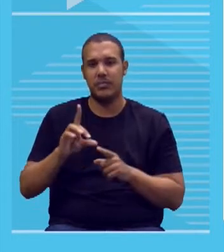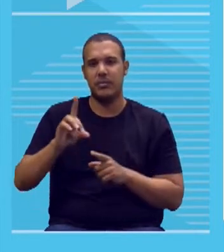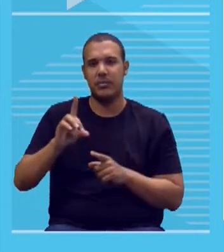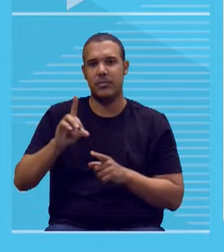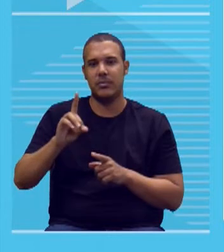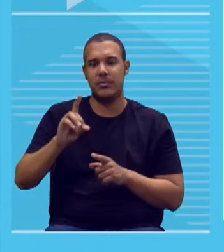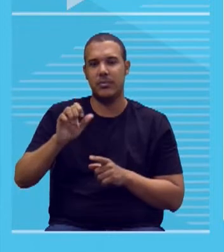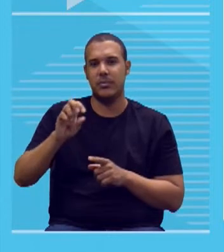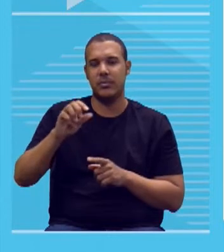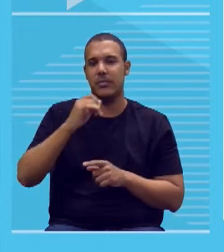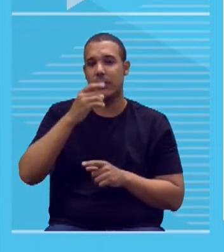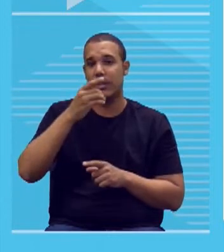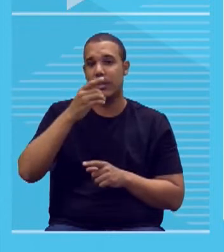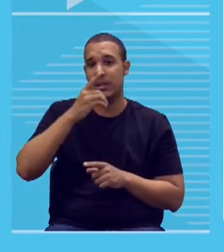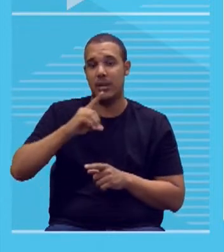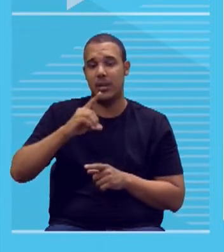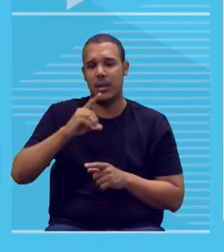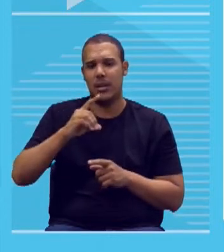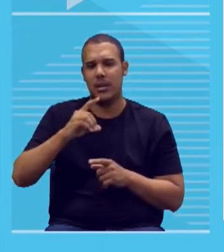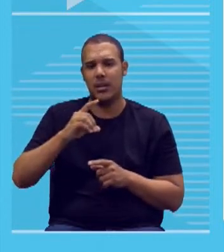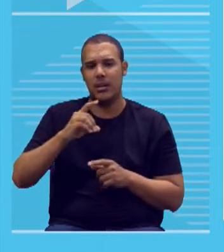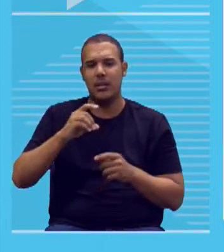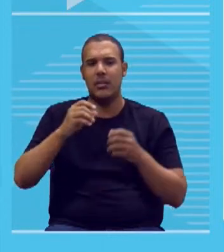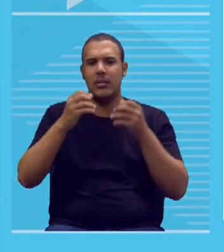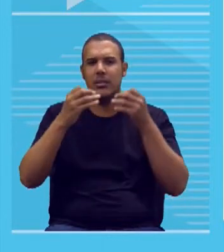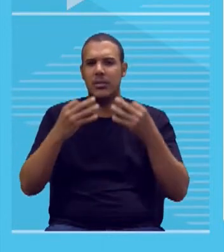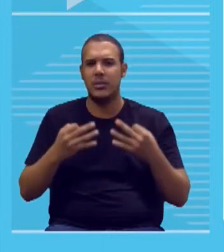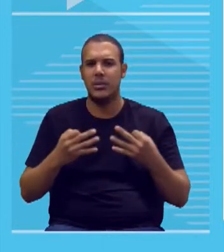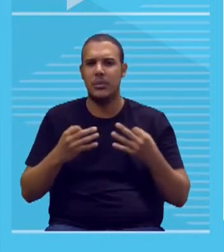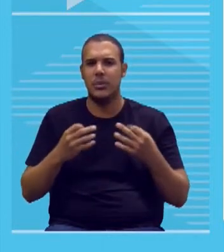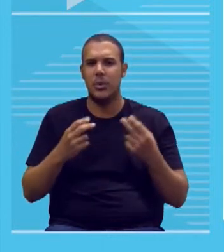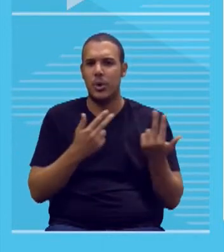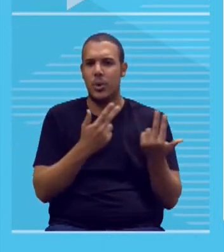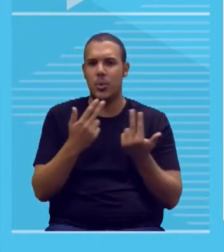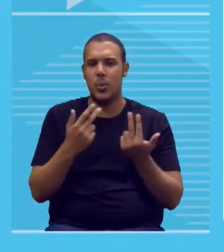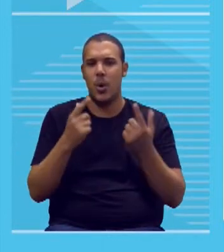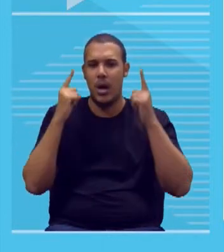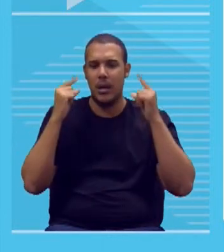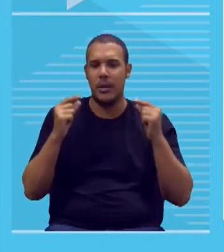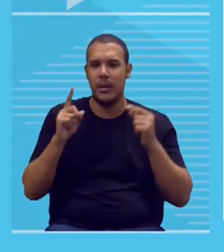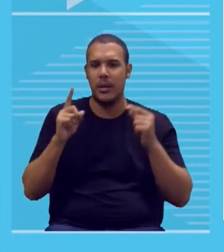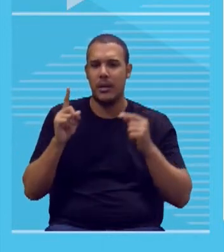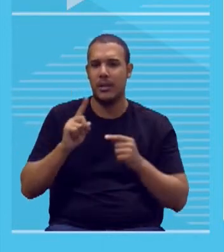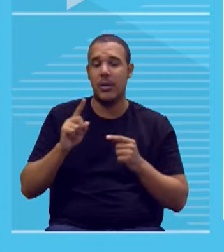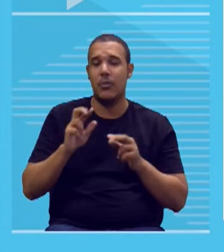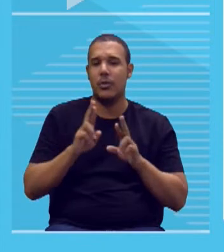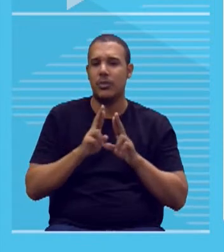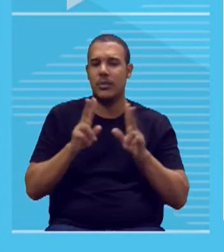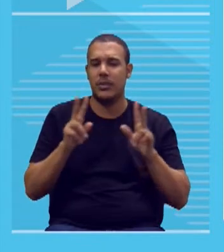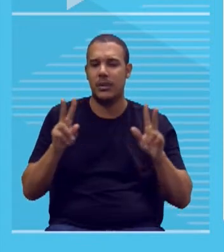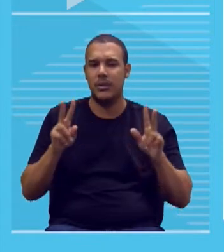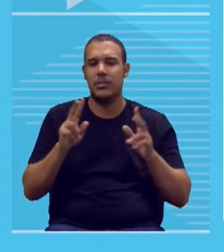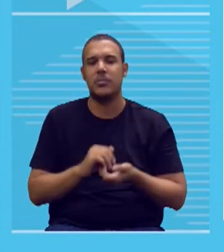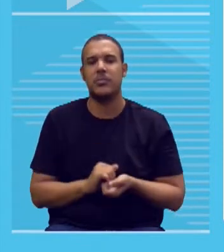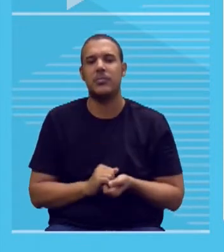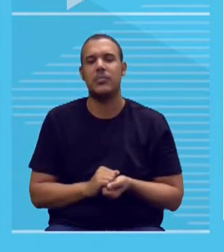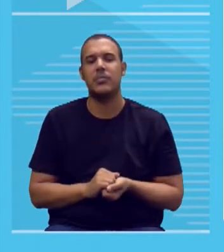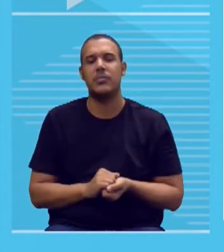se expressou a sua ideia sobre evolucionismo do mesmo jeito de Lamarck foi um pouquinho diferente